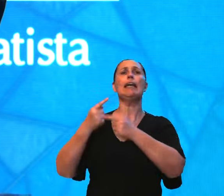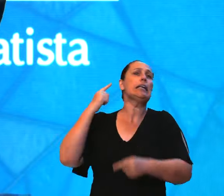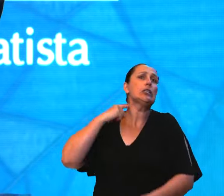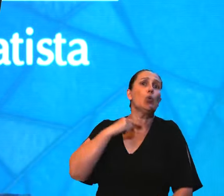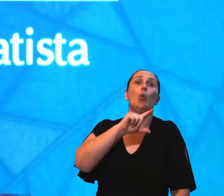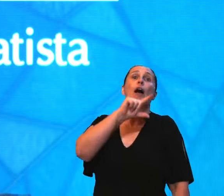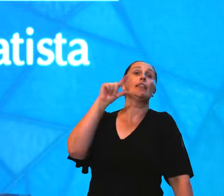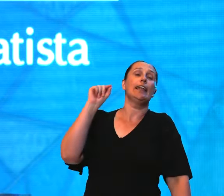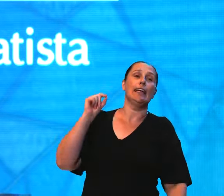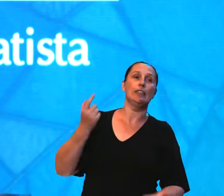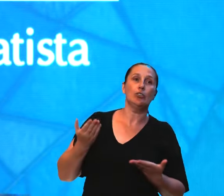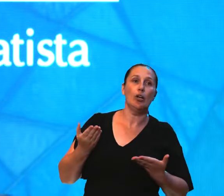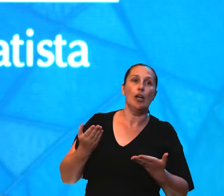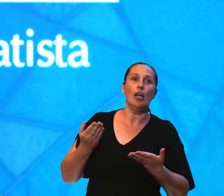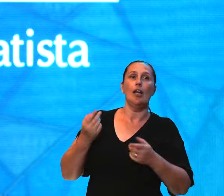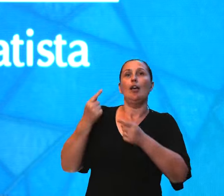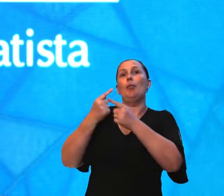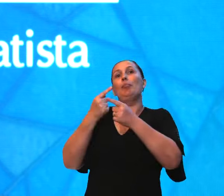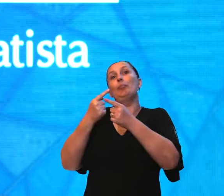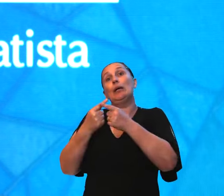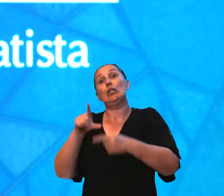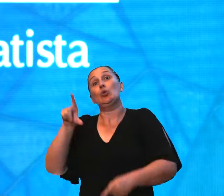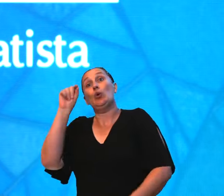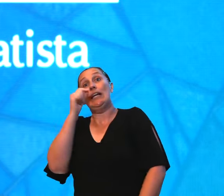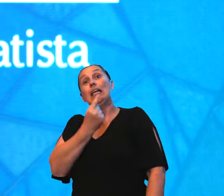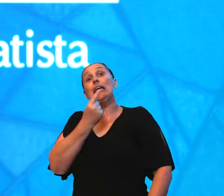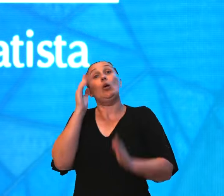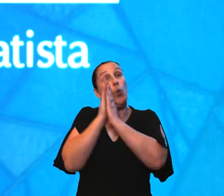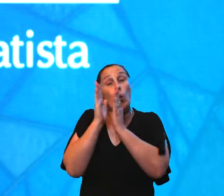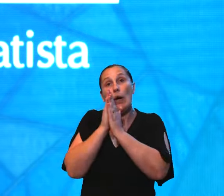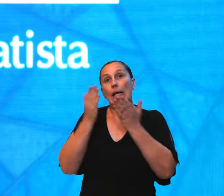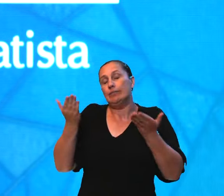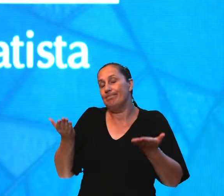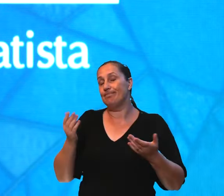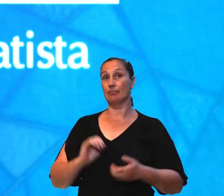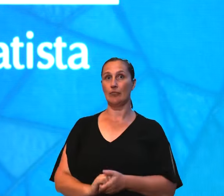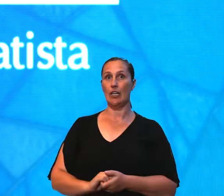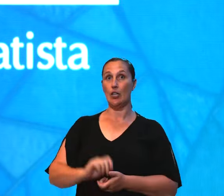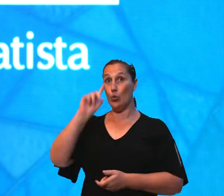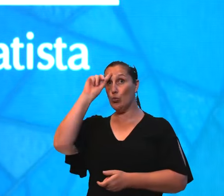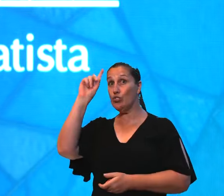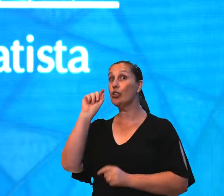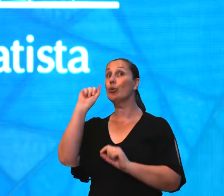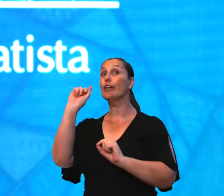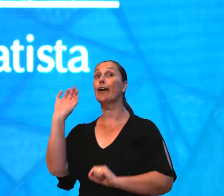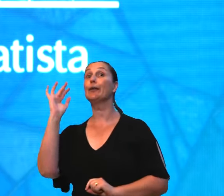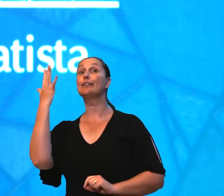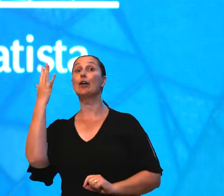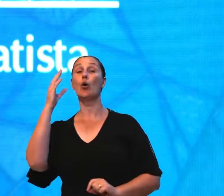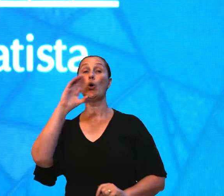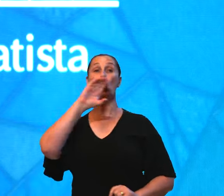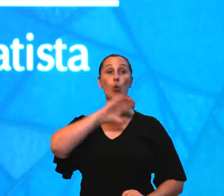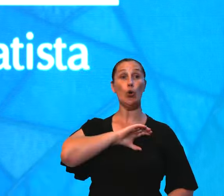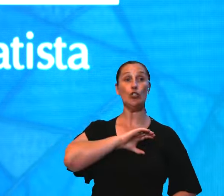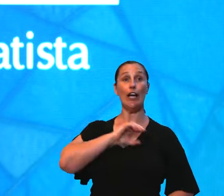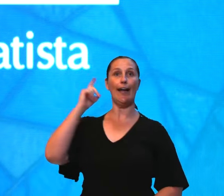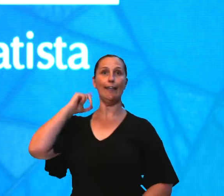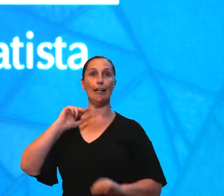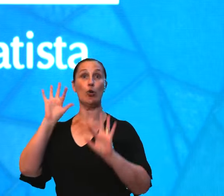para melhorar minha vida de oração aí um dia deu zebra coxa e Atlético